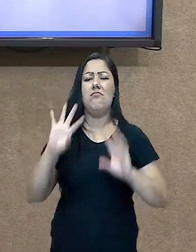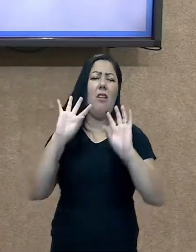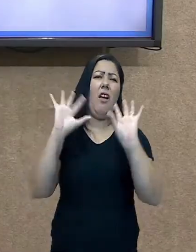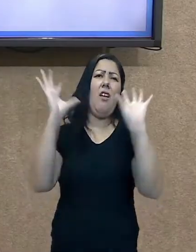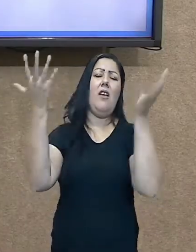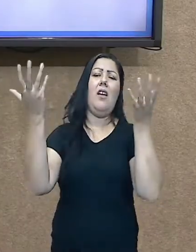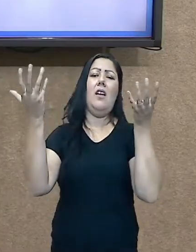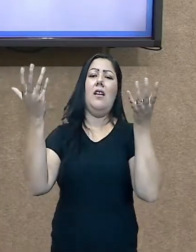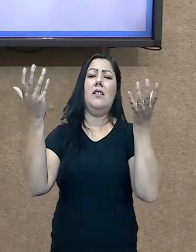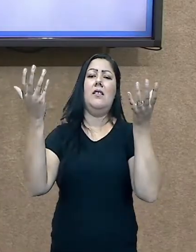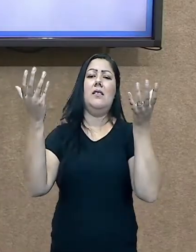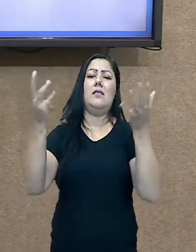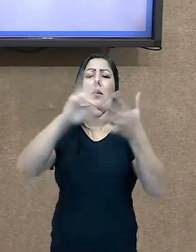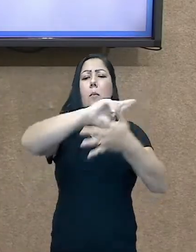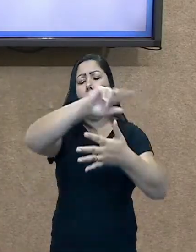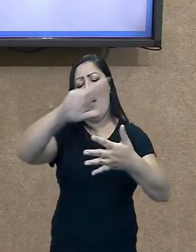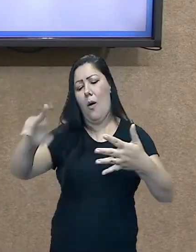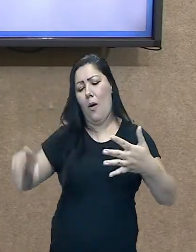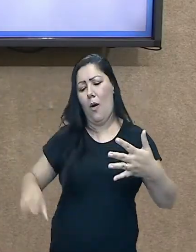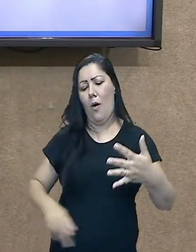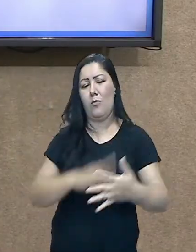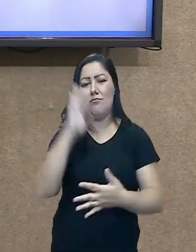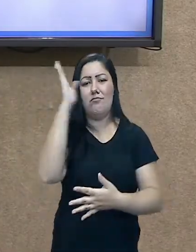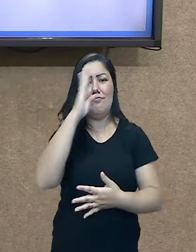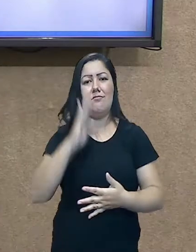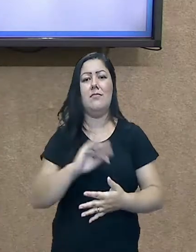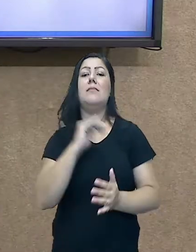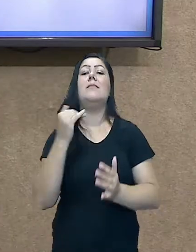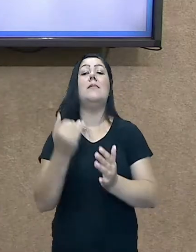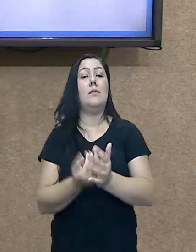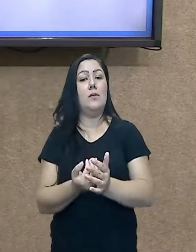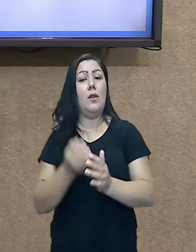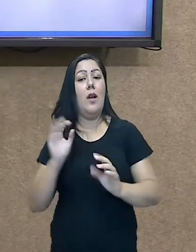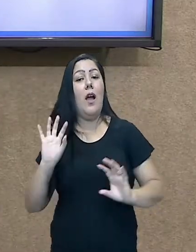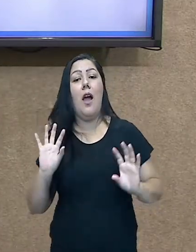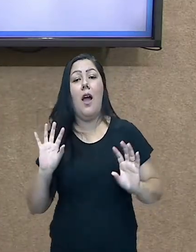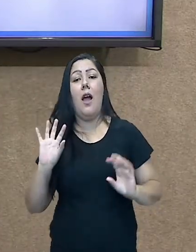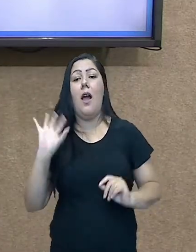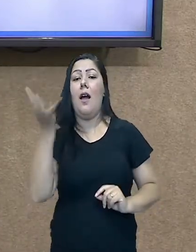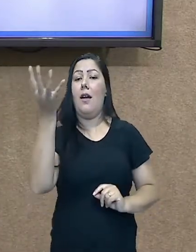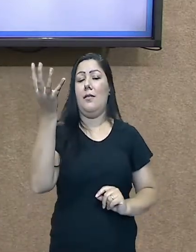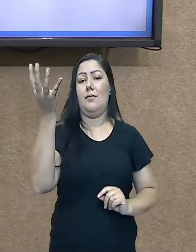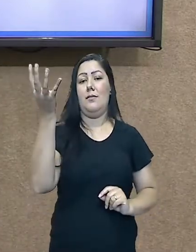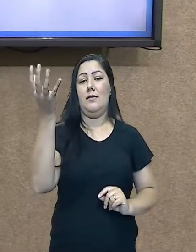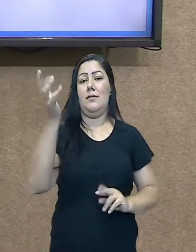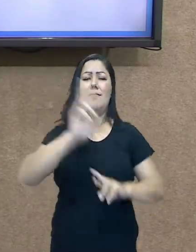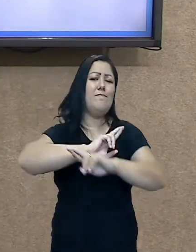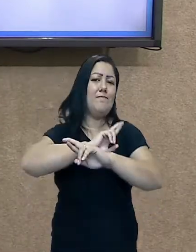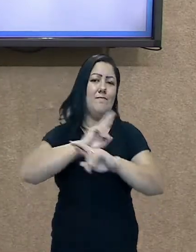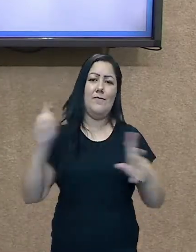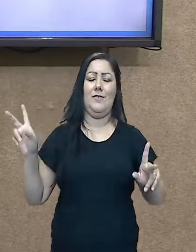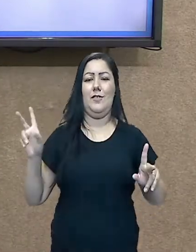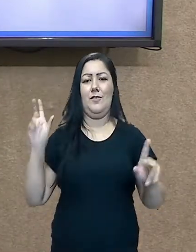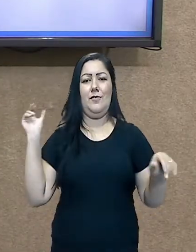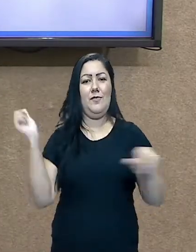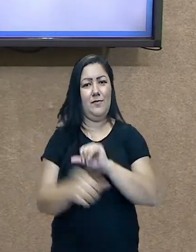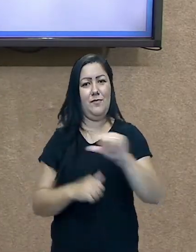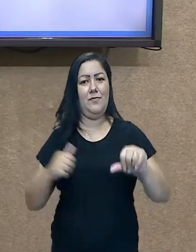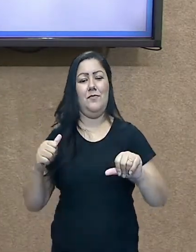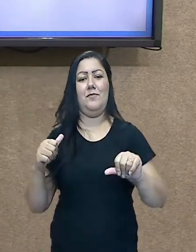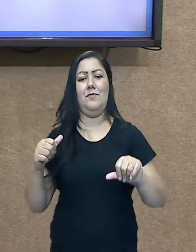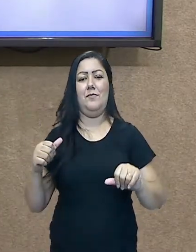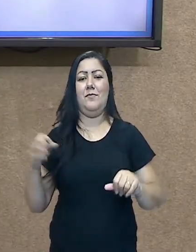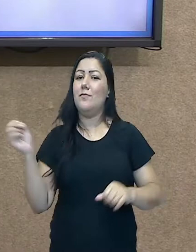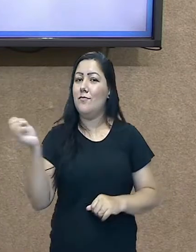temos por todo o país também aconteceram e estão acontecendo totalmente mudados. De